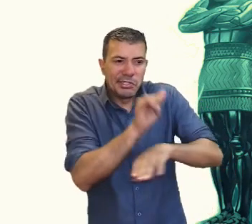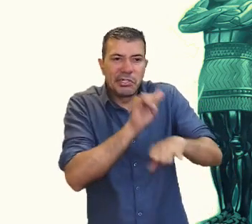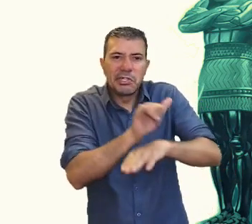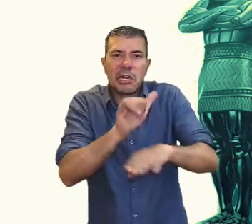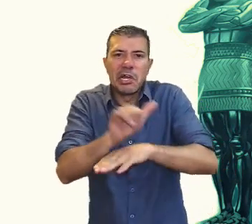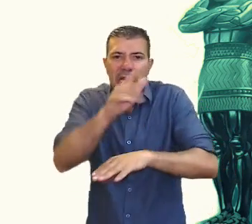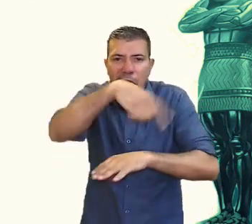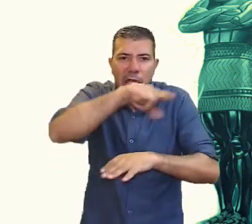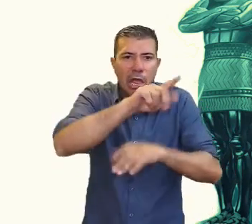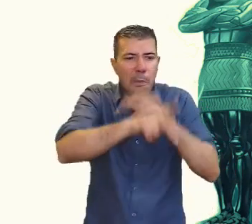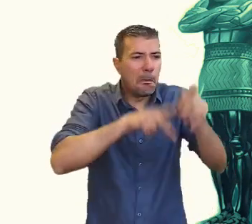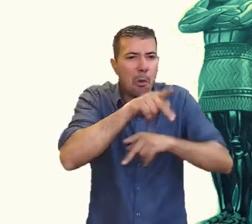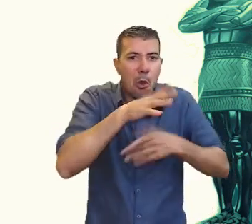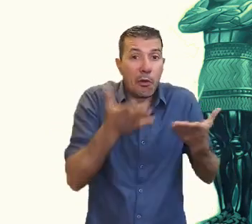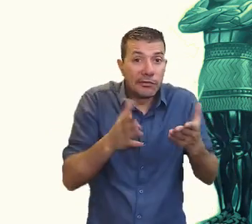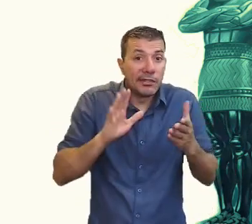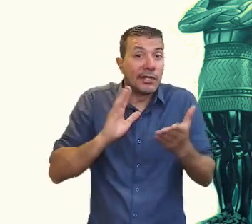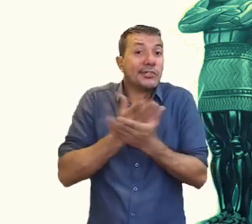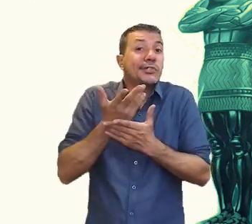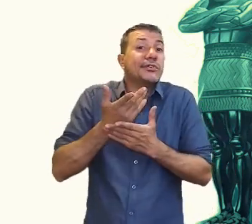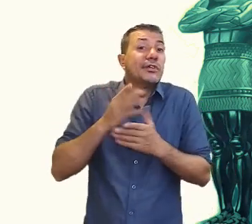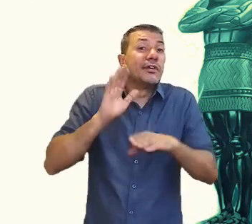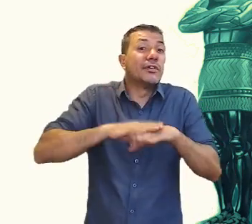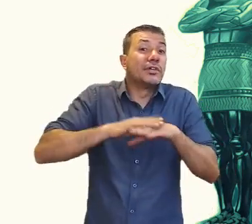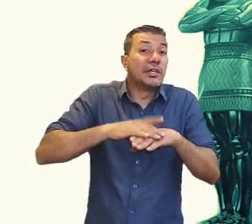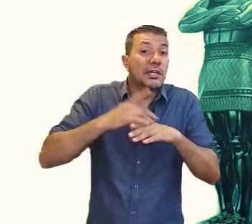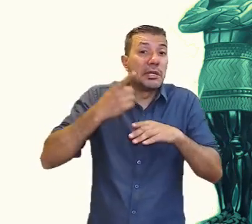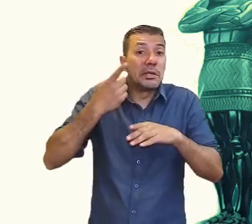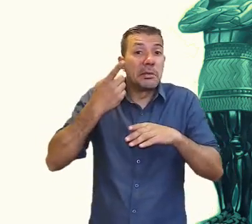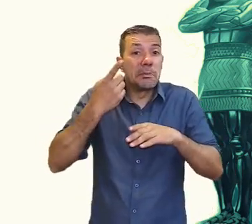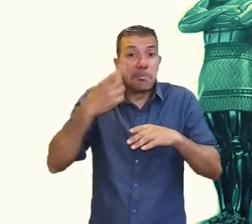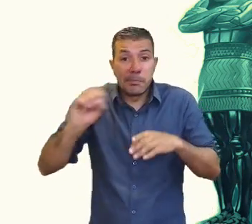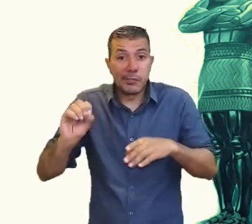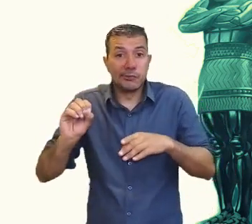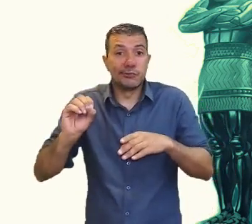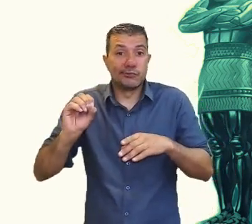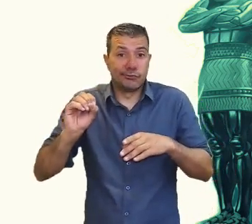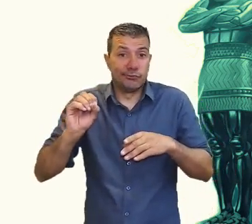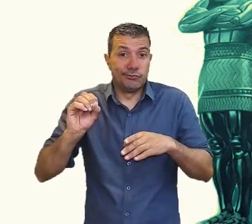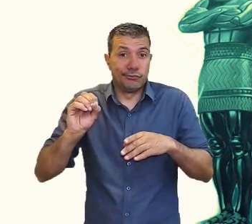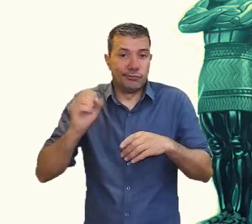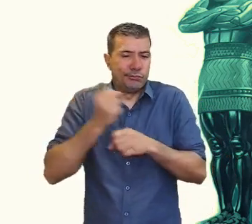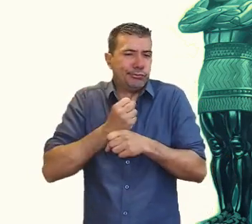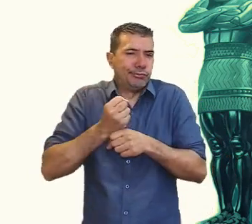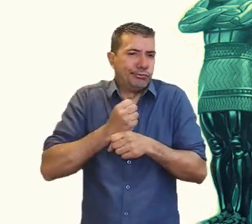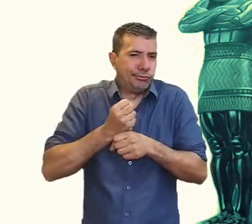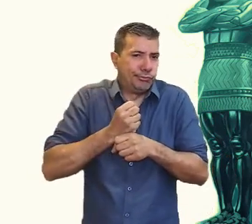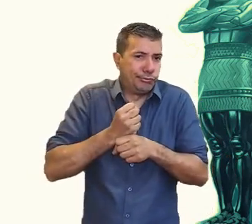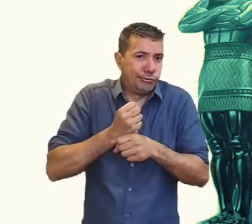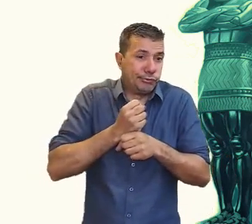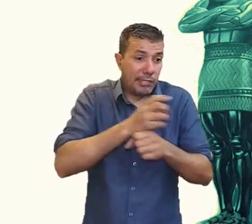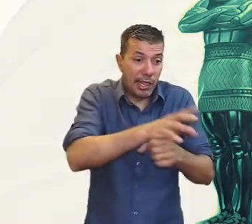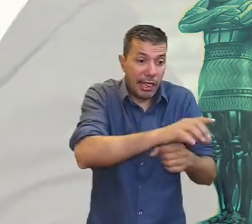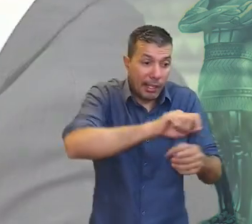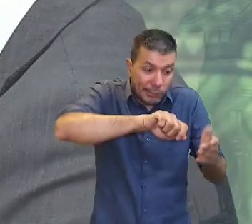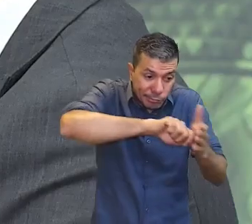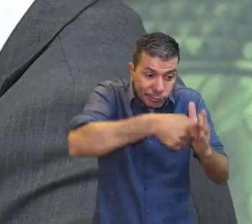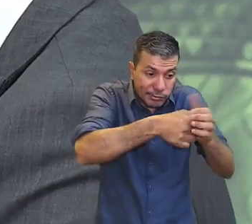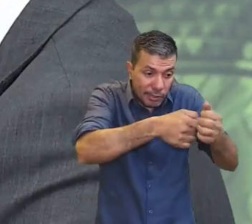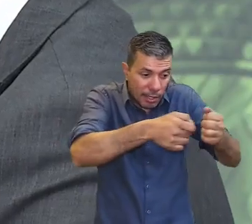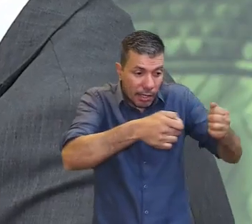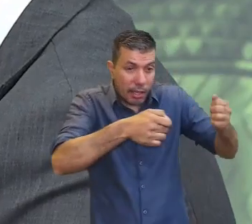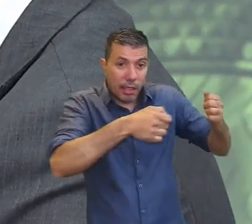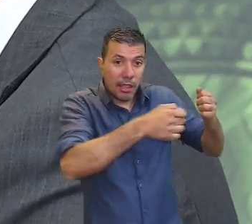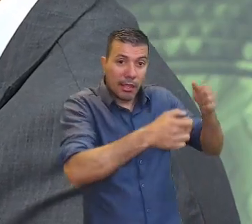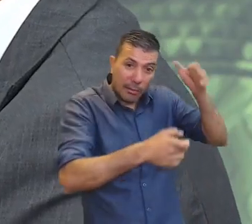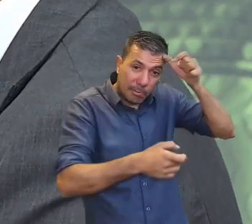nações, até se completarem os 1000 anos. Depois disto, é necessário que ele seja solto pouco tempo. Aqui está falando